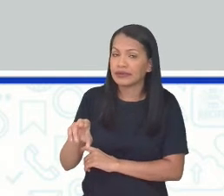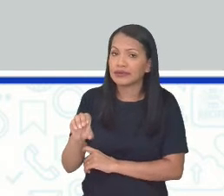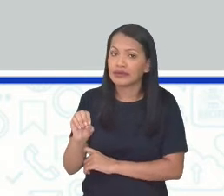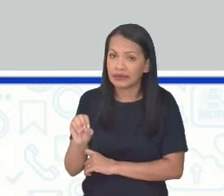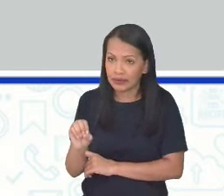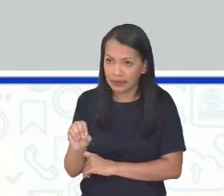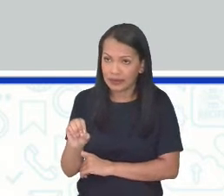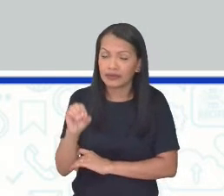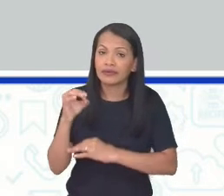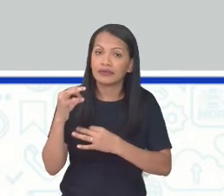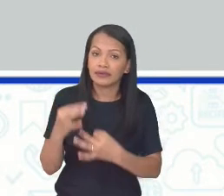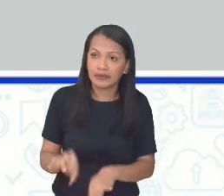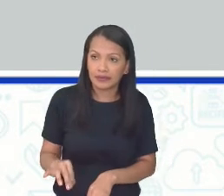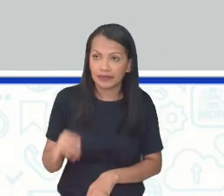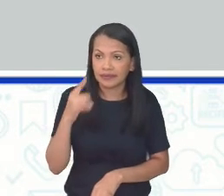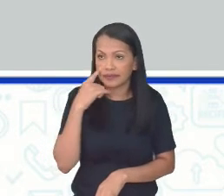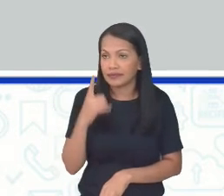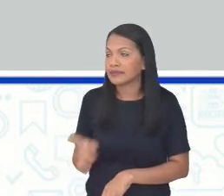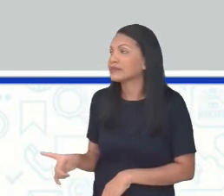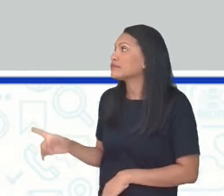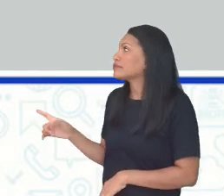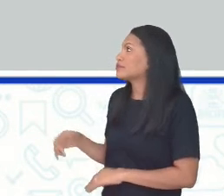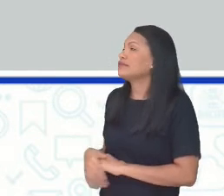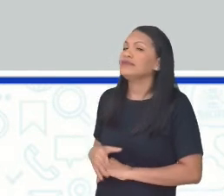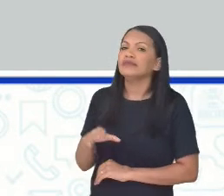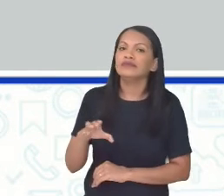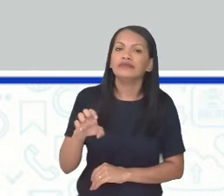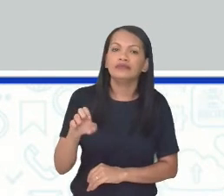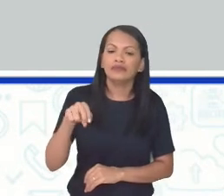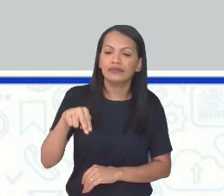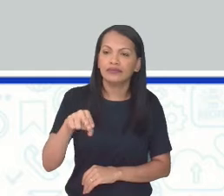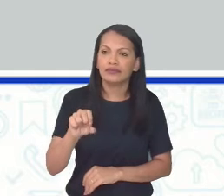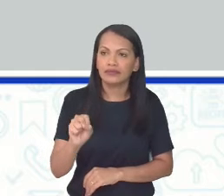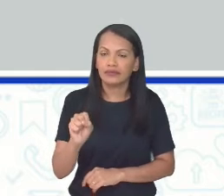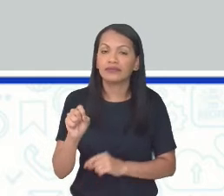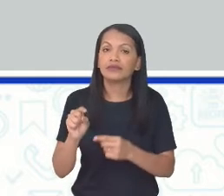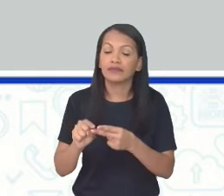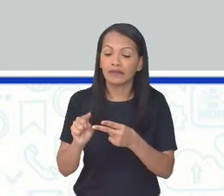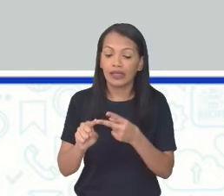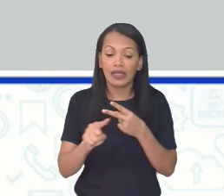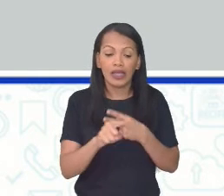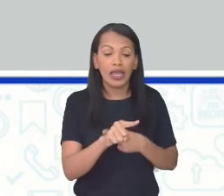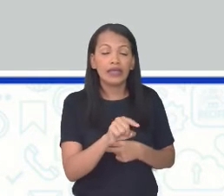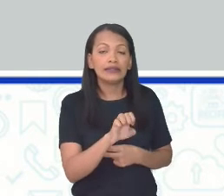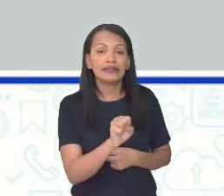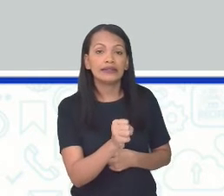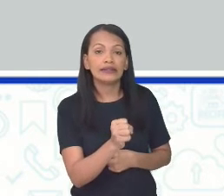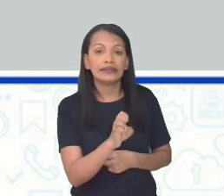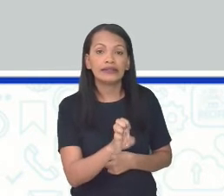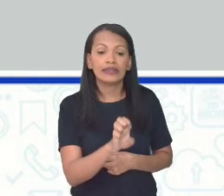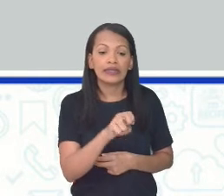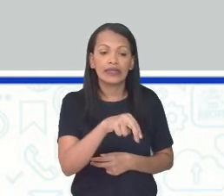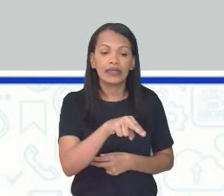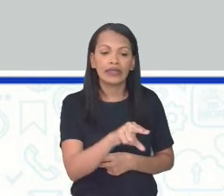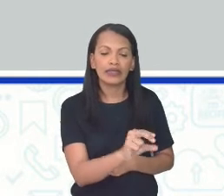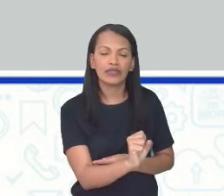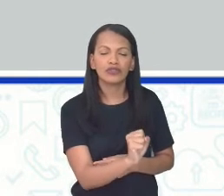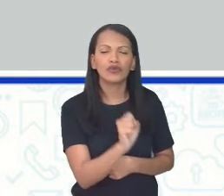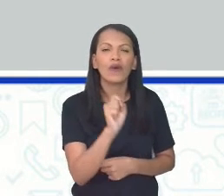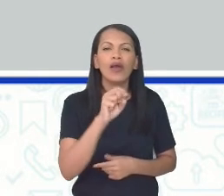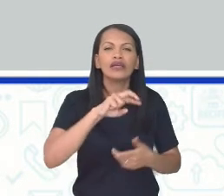C, censo com S, não é? É juízo, não é? Quando alguém diz assim, tenha bom senso, não